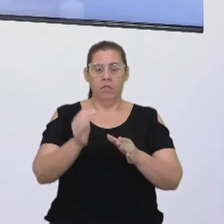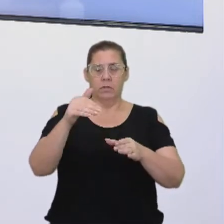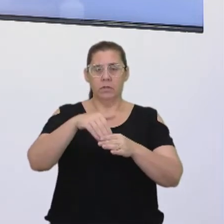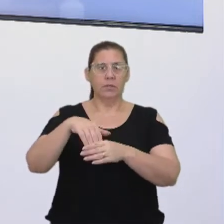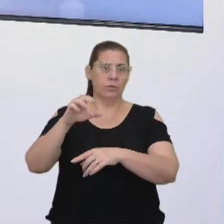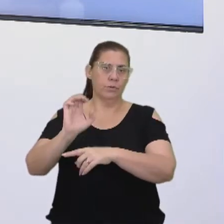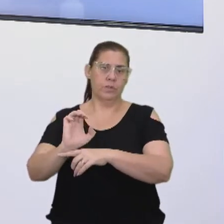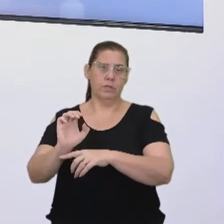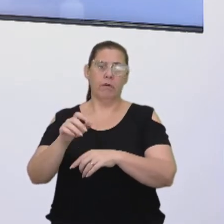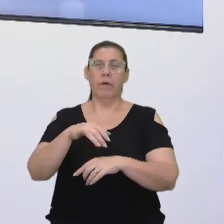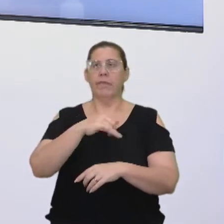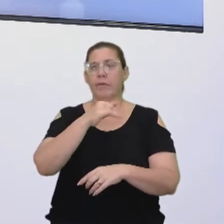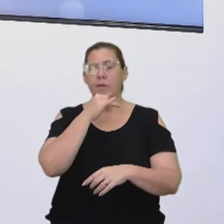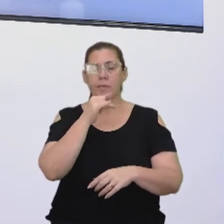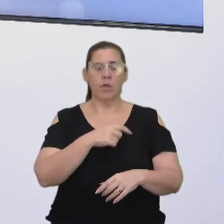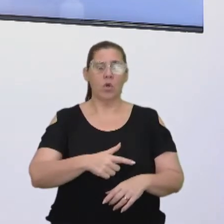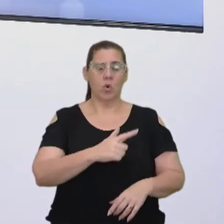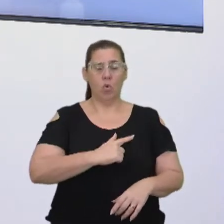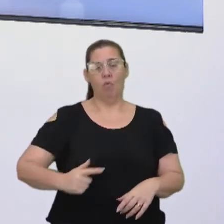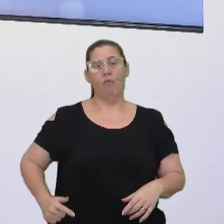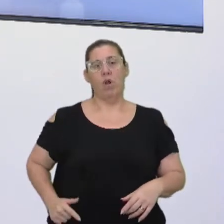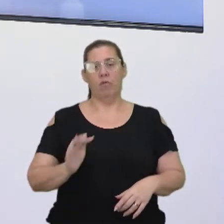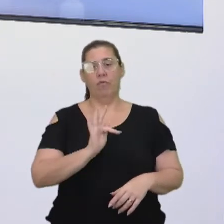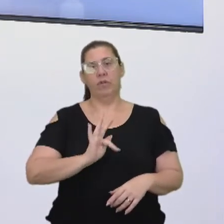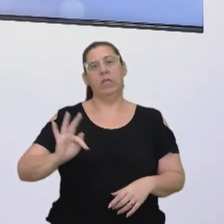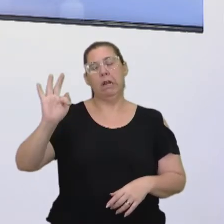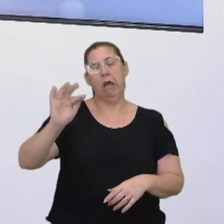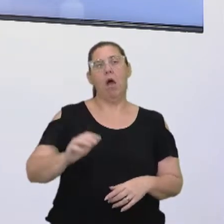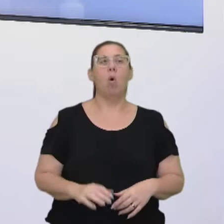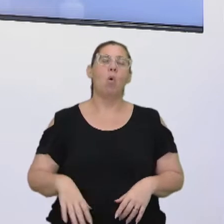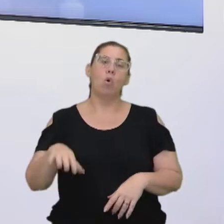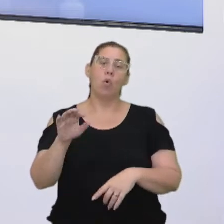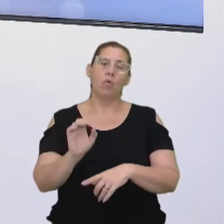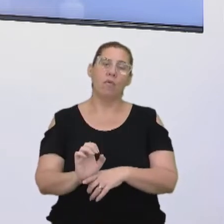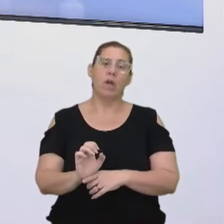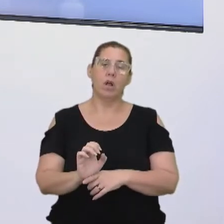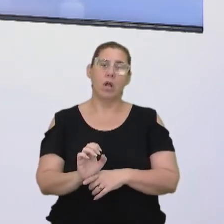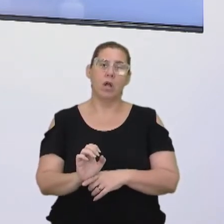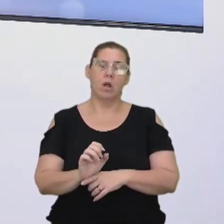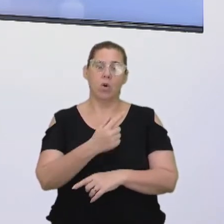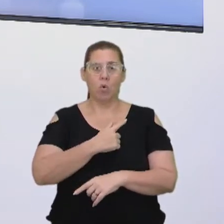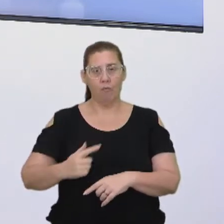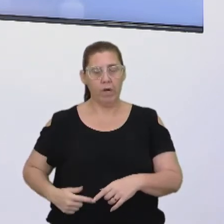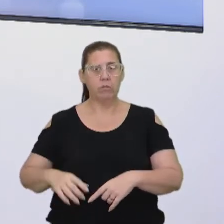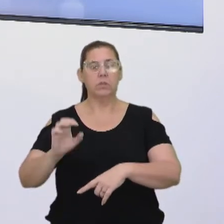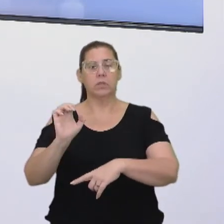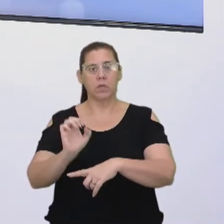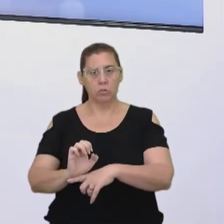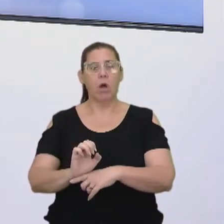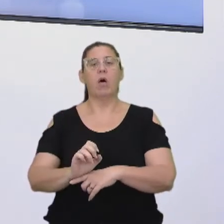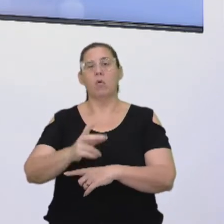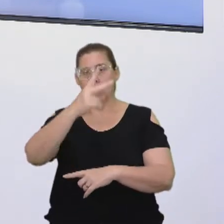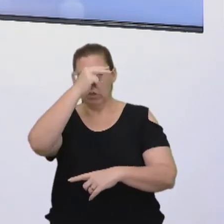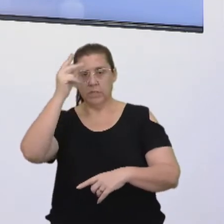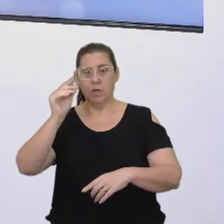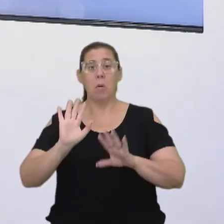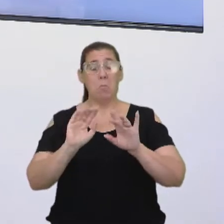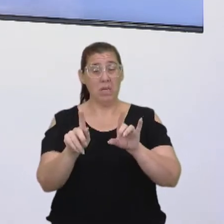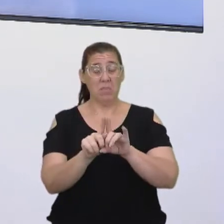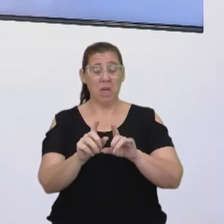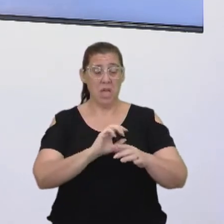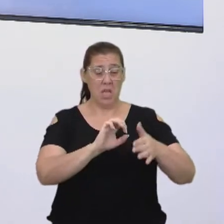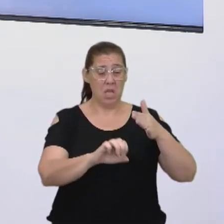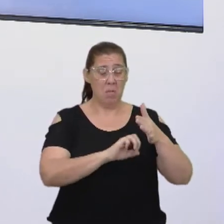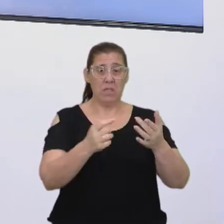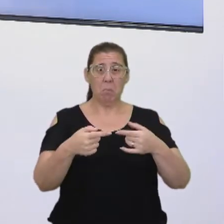estado, governo federal, né, estadual e municipal, mas ele também fala sobre empresas parceiras,